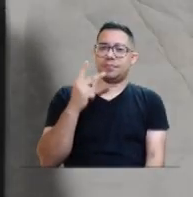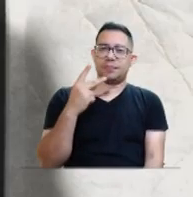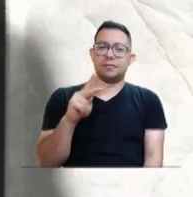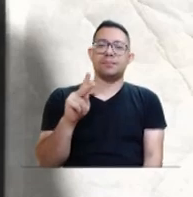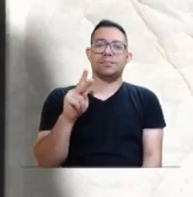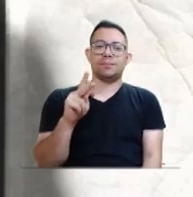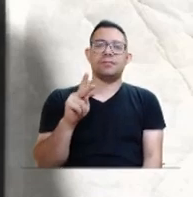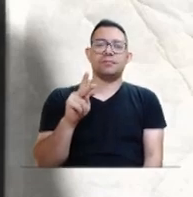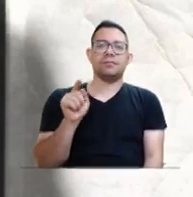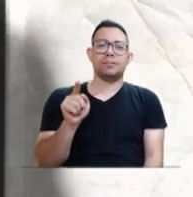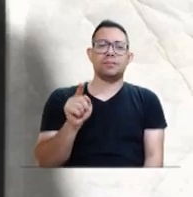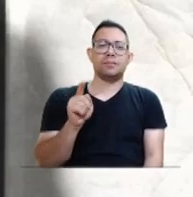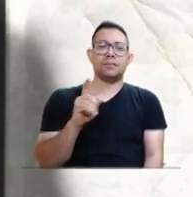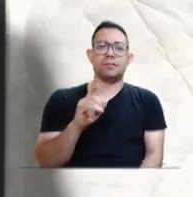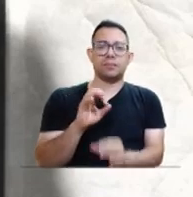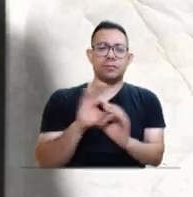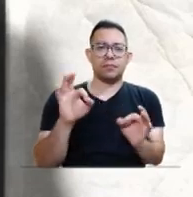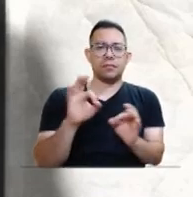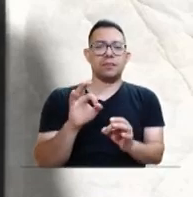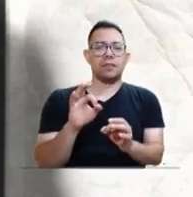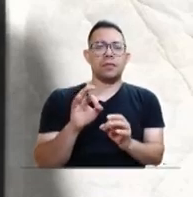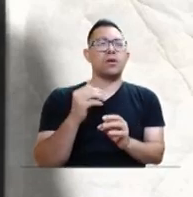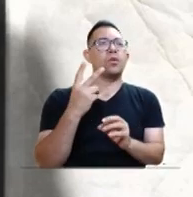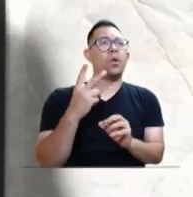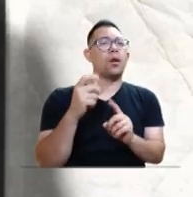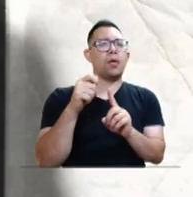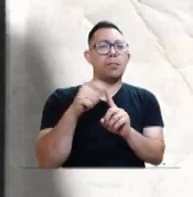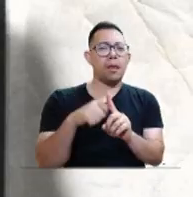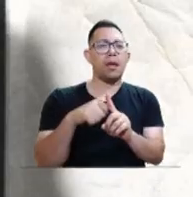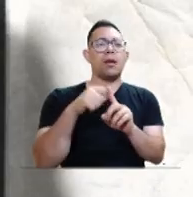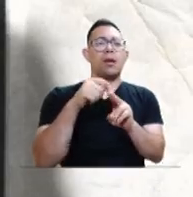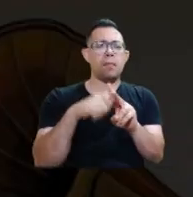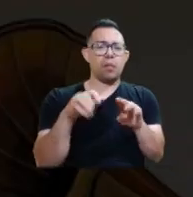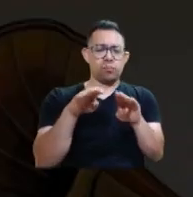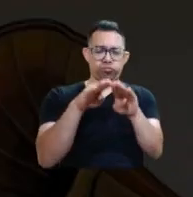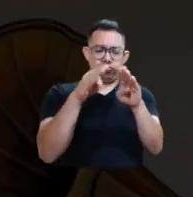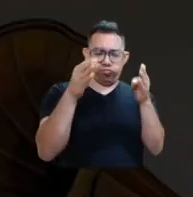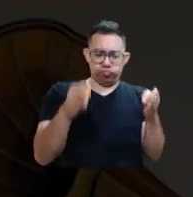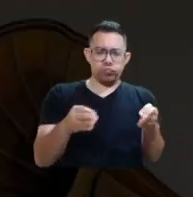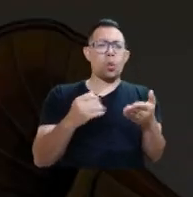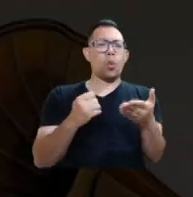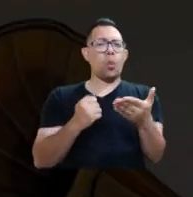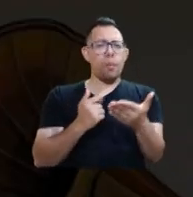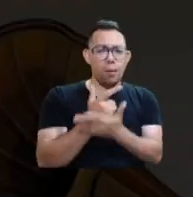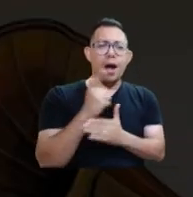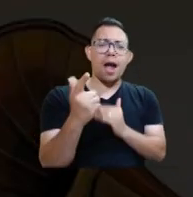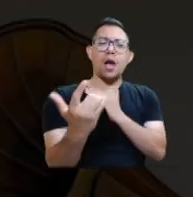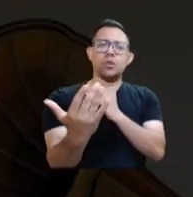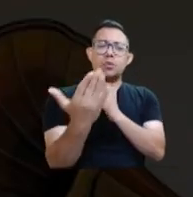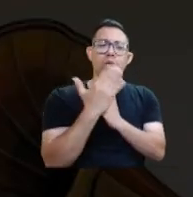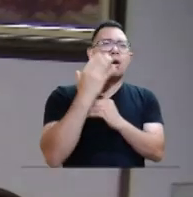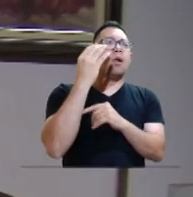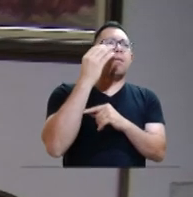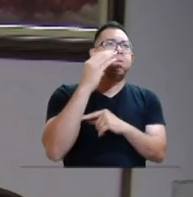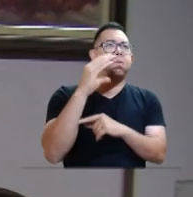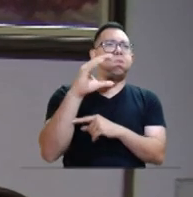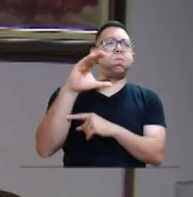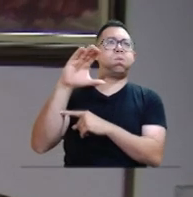irmão dela era um dos melhores fregueses que eu tinha. Já no segundo mês eu já estava com um balcão novo, grande,